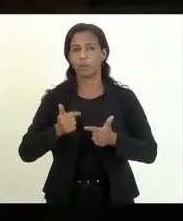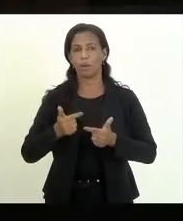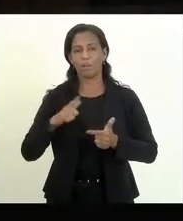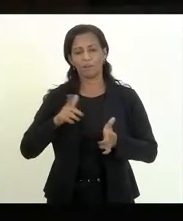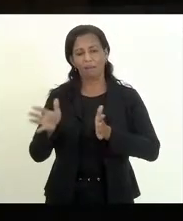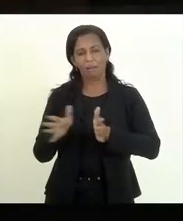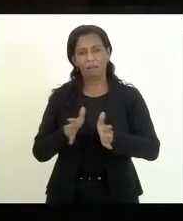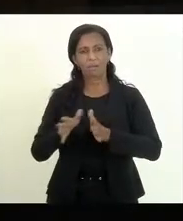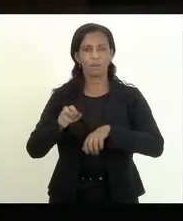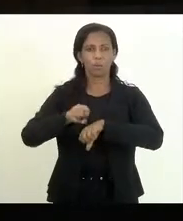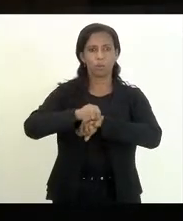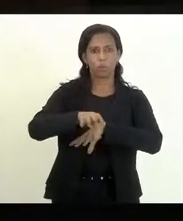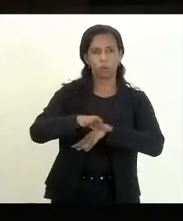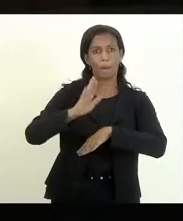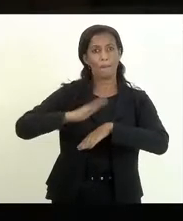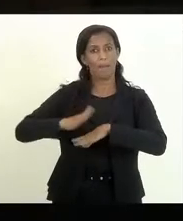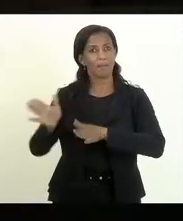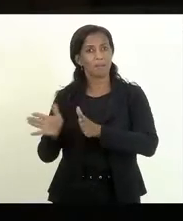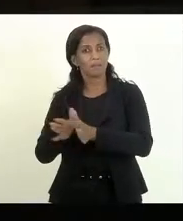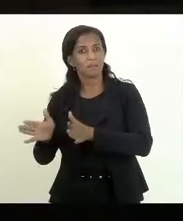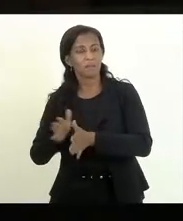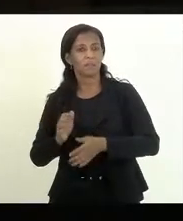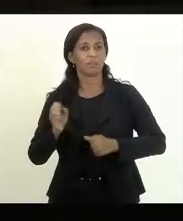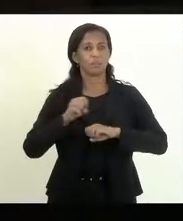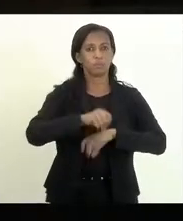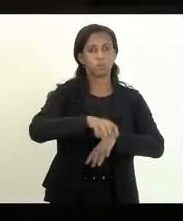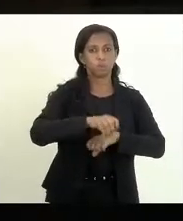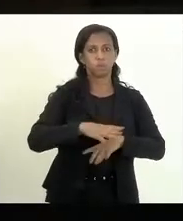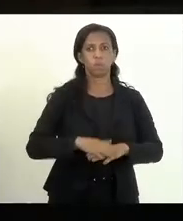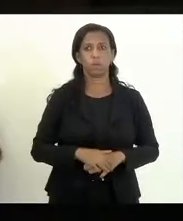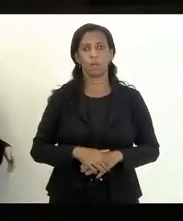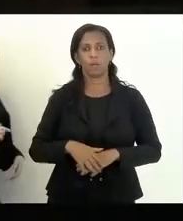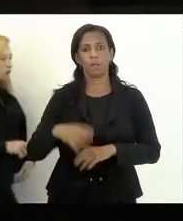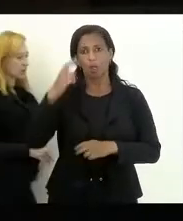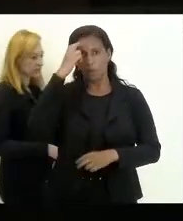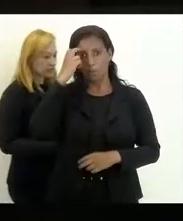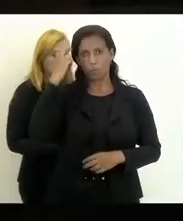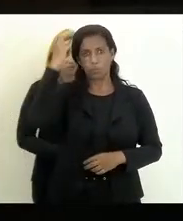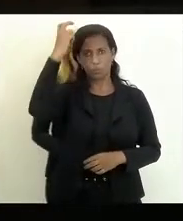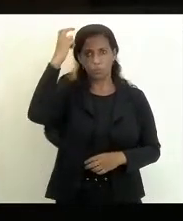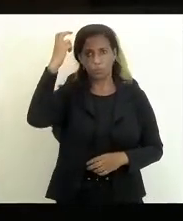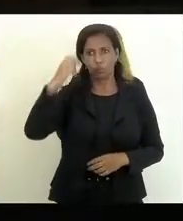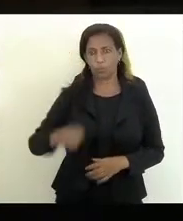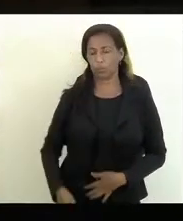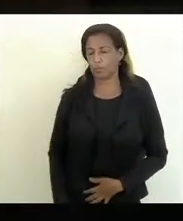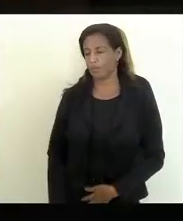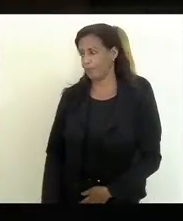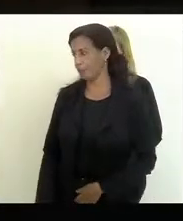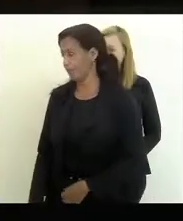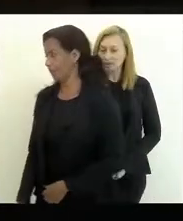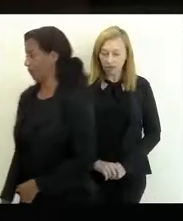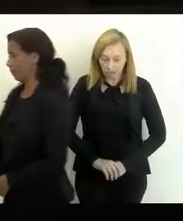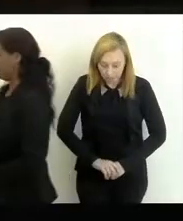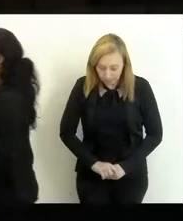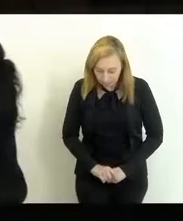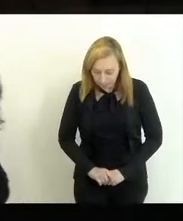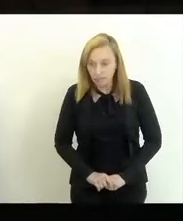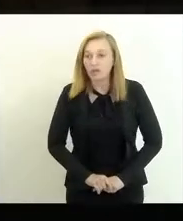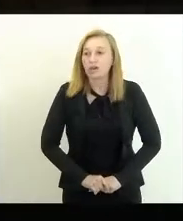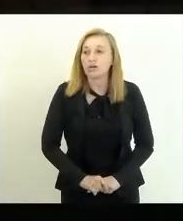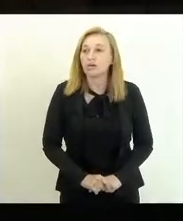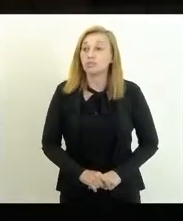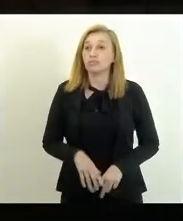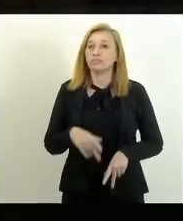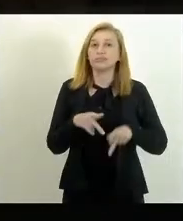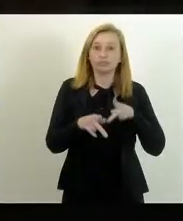educação, mais acesso à educação, acesso à cultura, acesso ao lazer, para uma